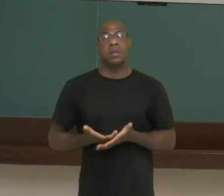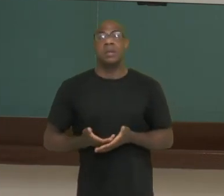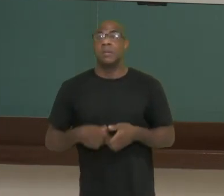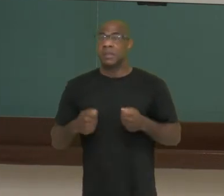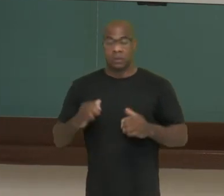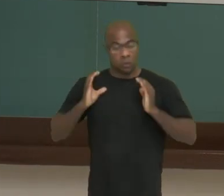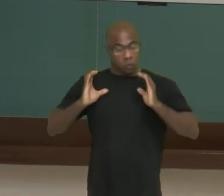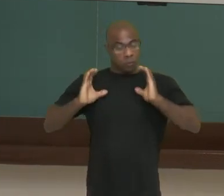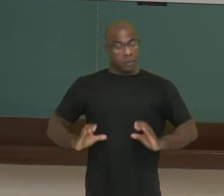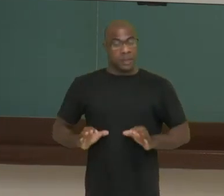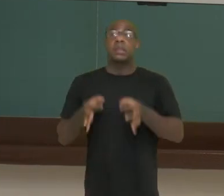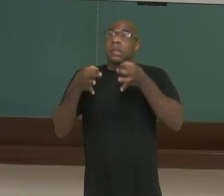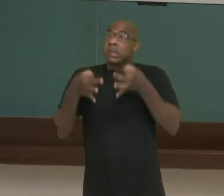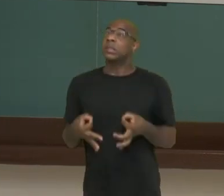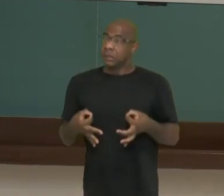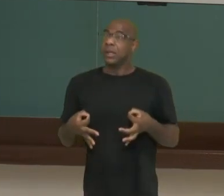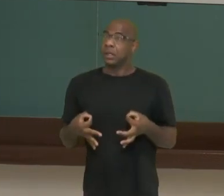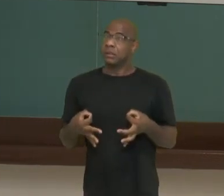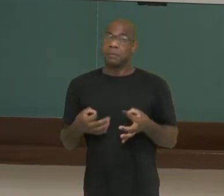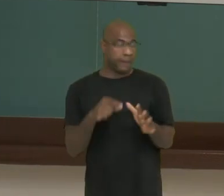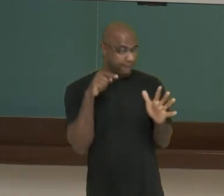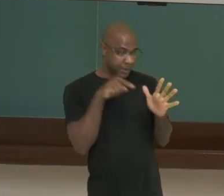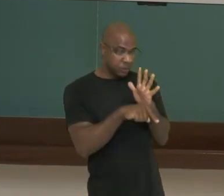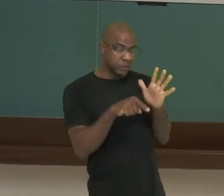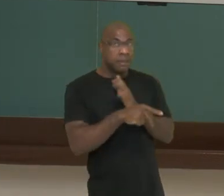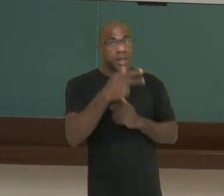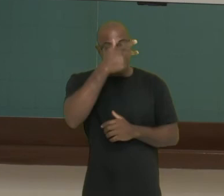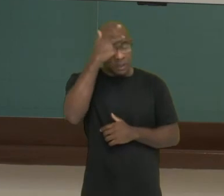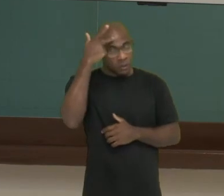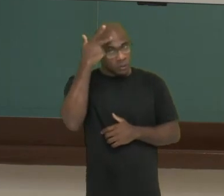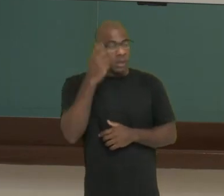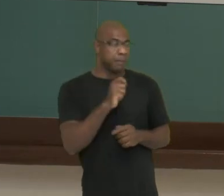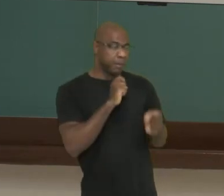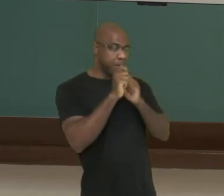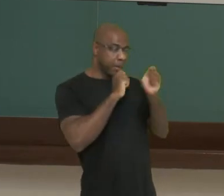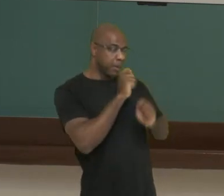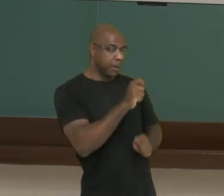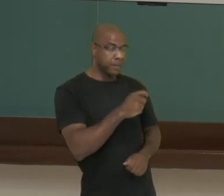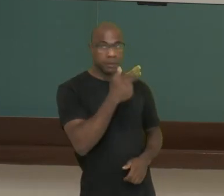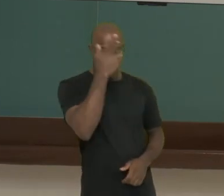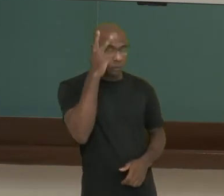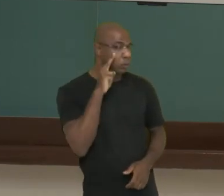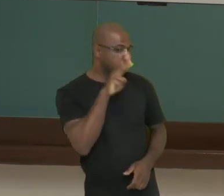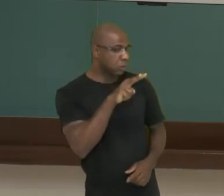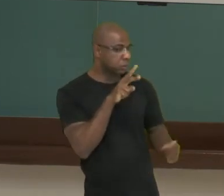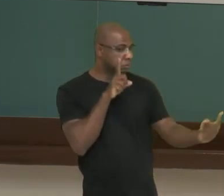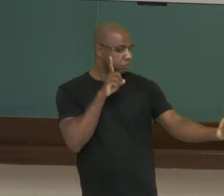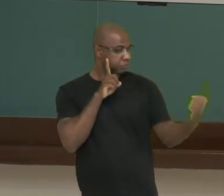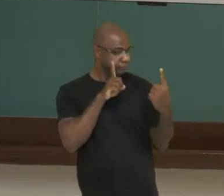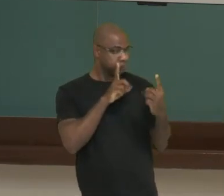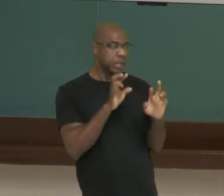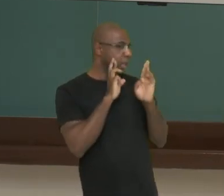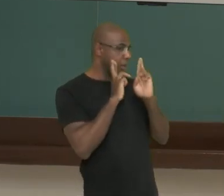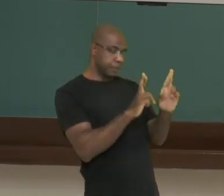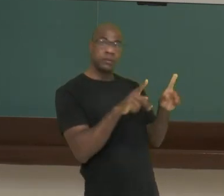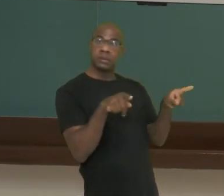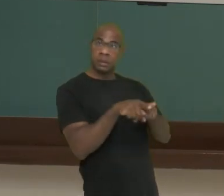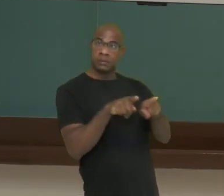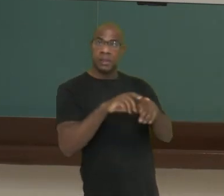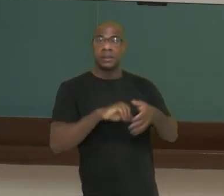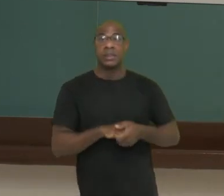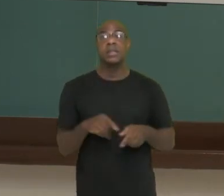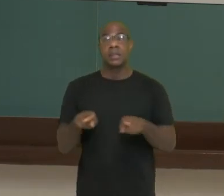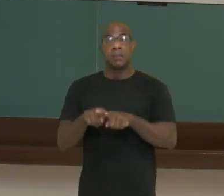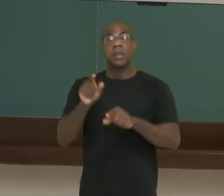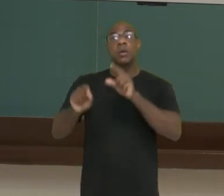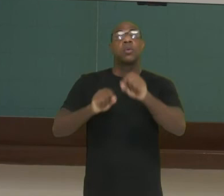aparência adequada para que as pessoas que vão ouvir te respeitem e também ouçam de